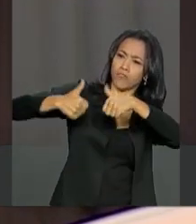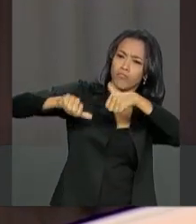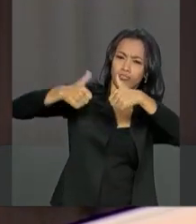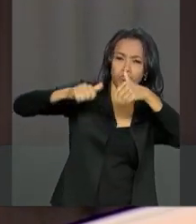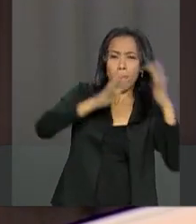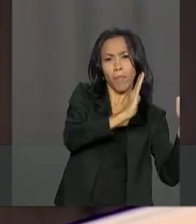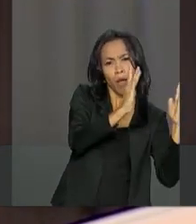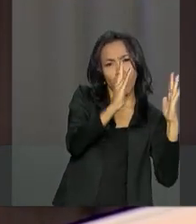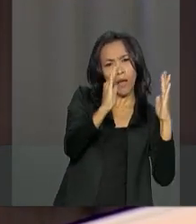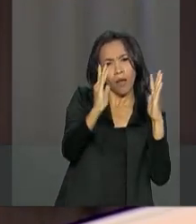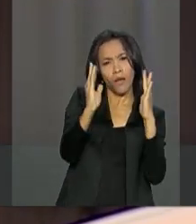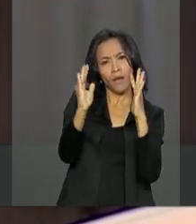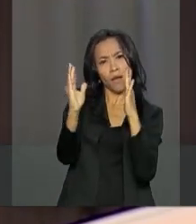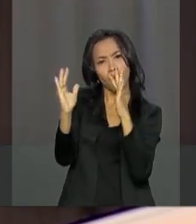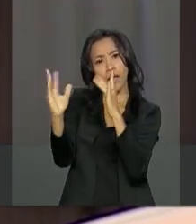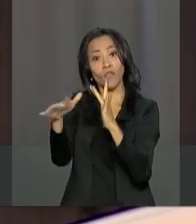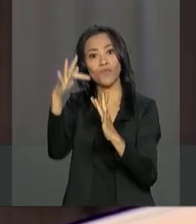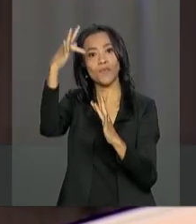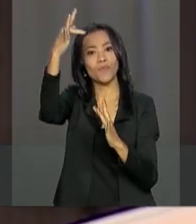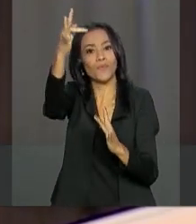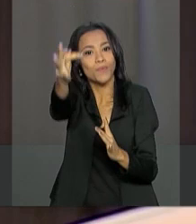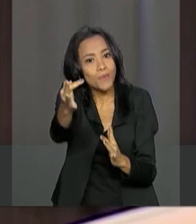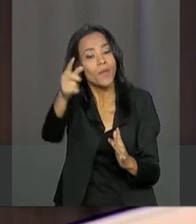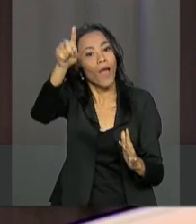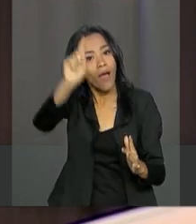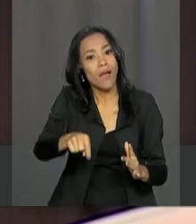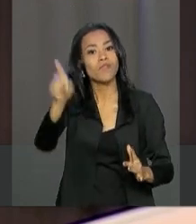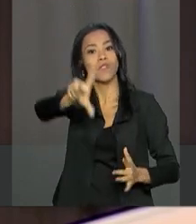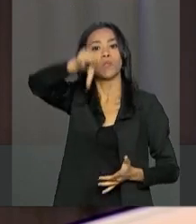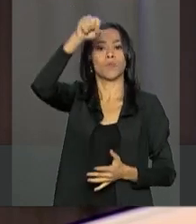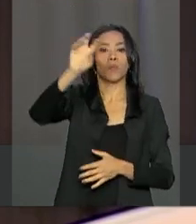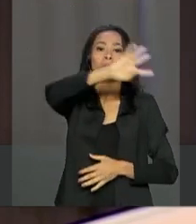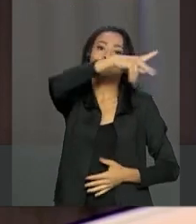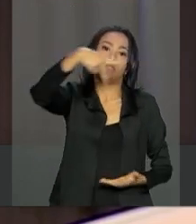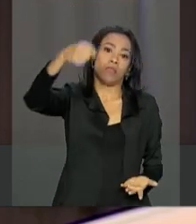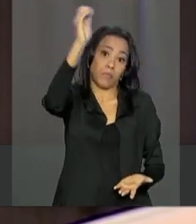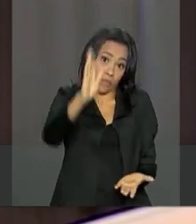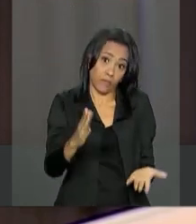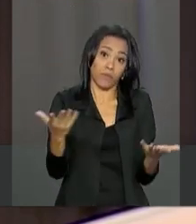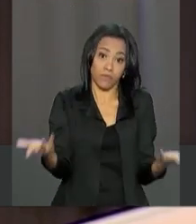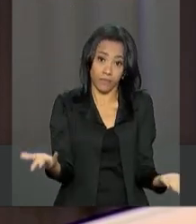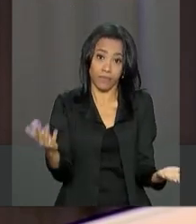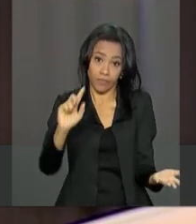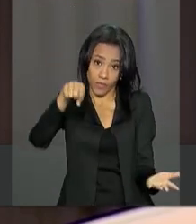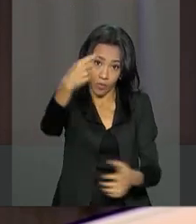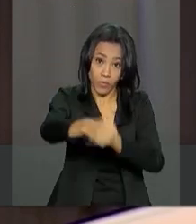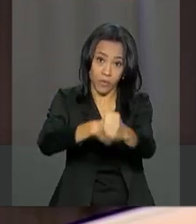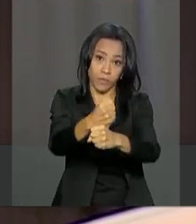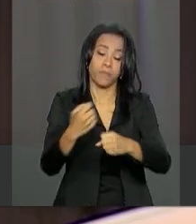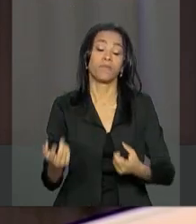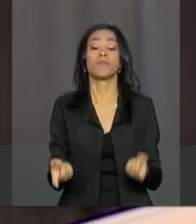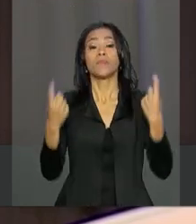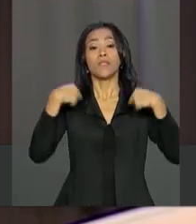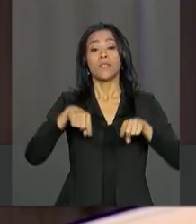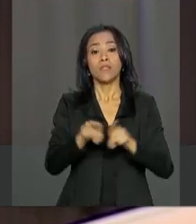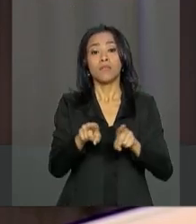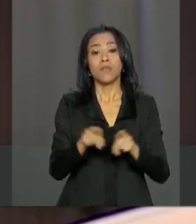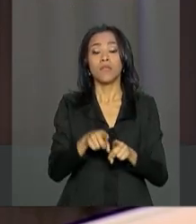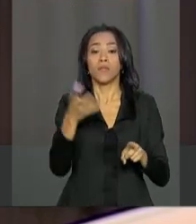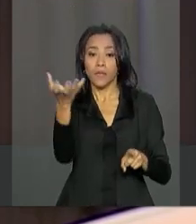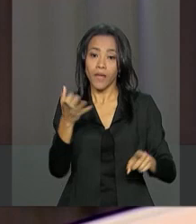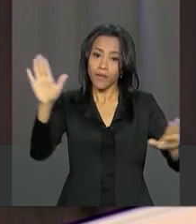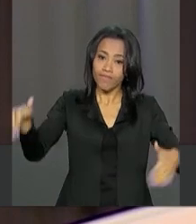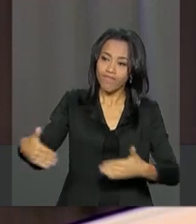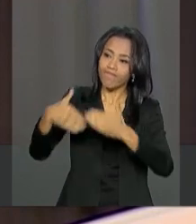que dirigirão o país a partir do ano que vem. Por outro lado, eu quero também cumprimentá-lo